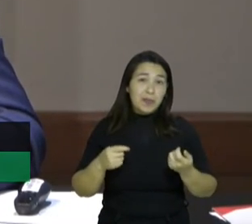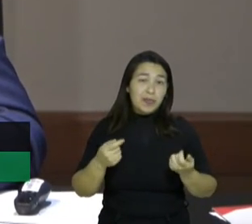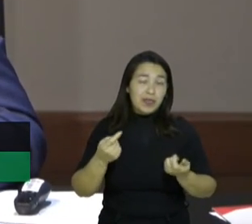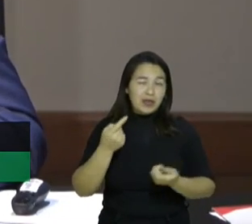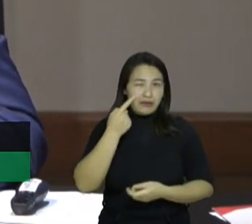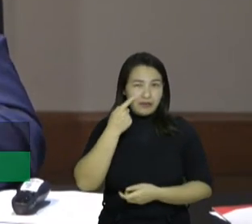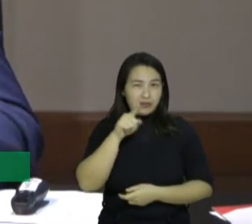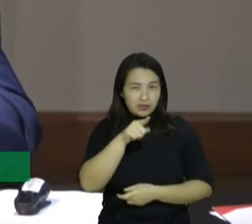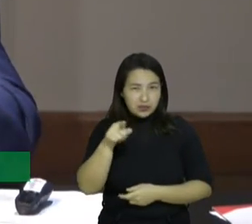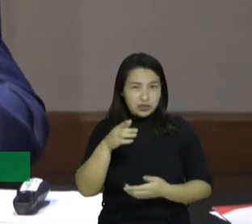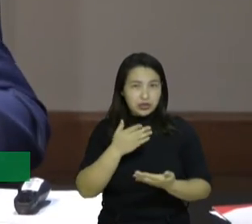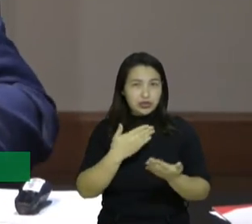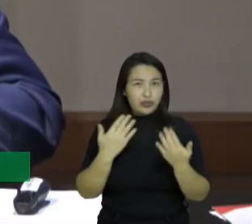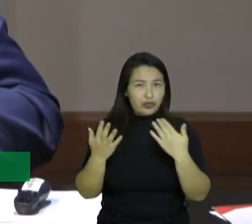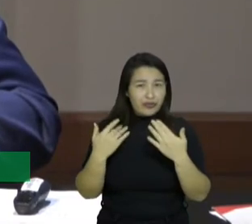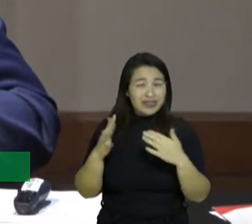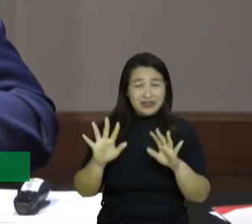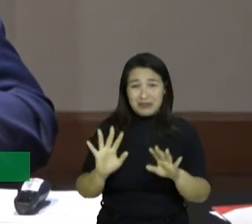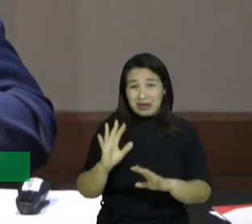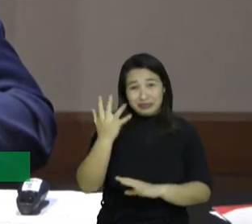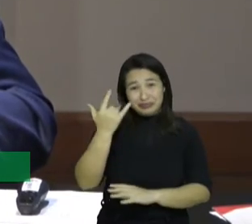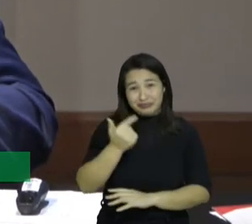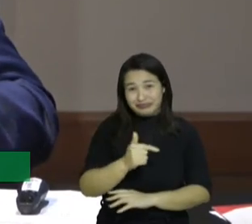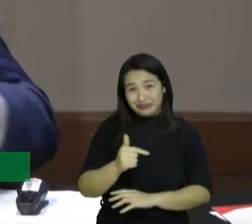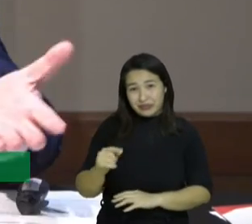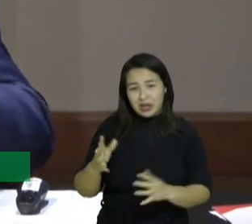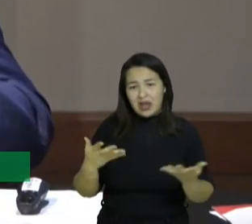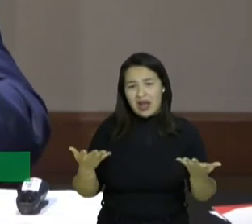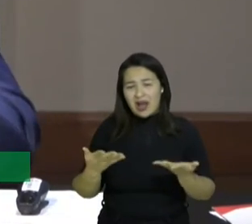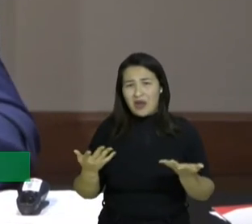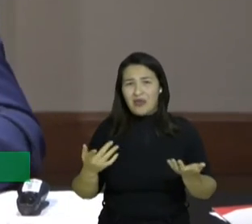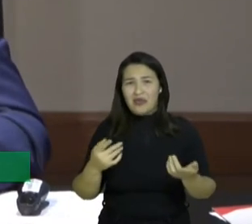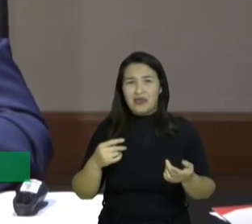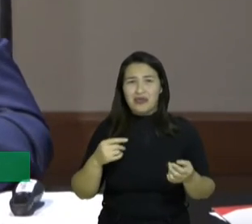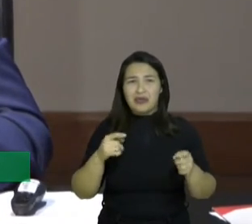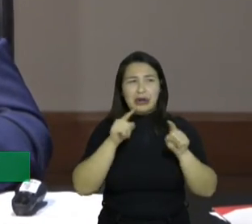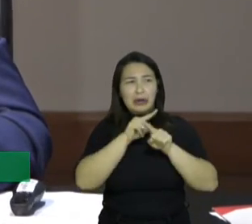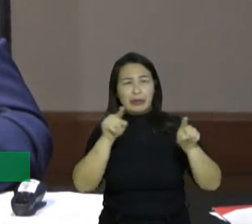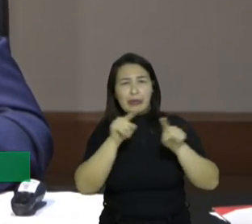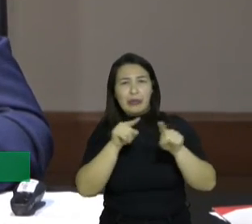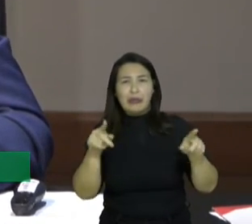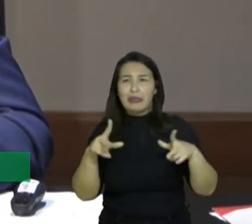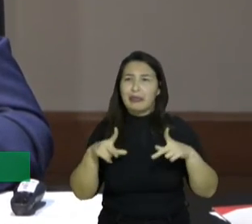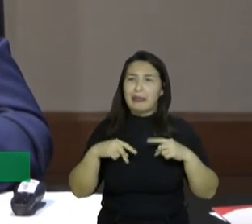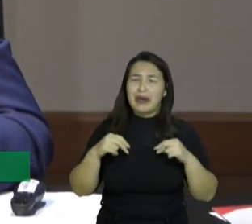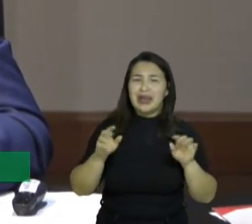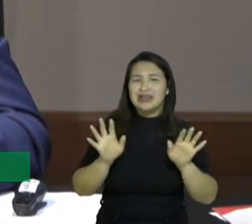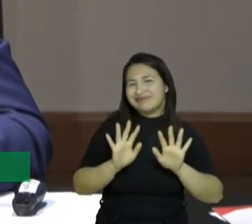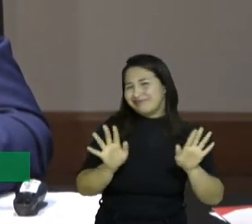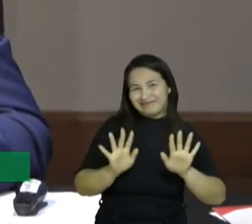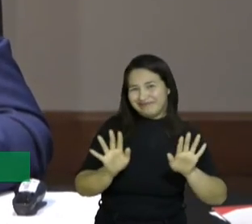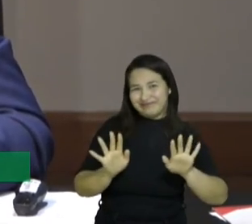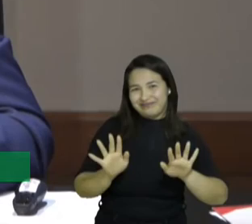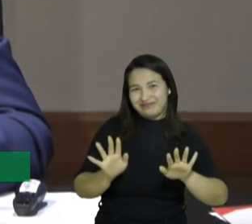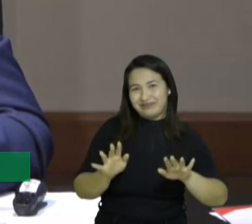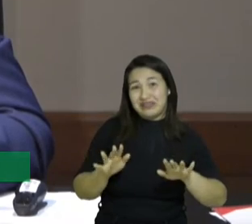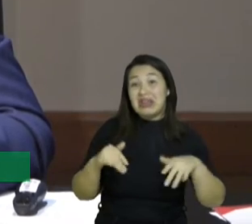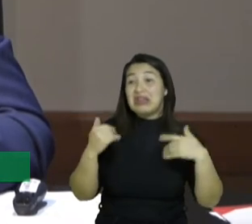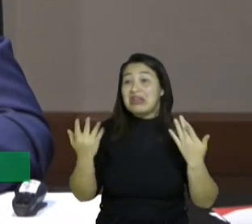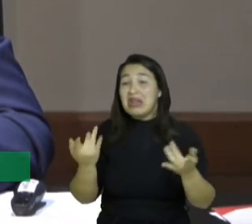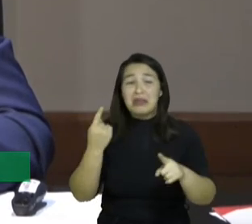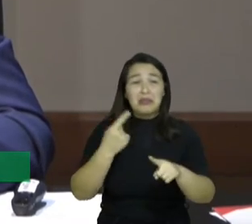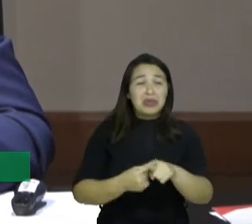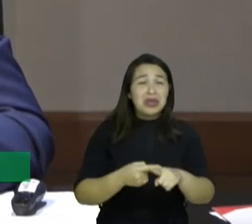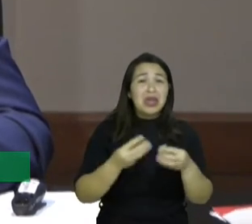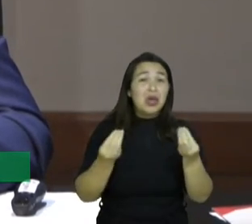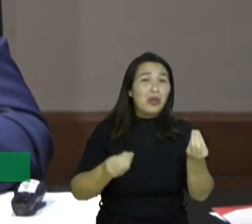blocos acabou não acontecendo não não cabe a nós aqui trabalharmos né o mérito né de porqu ou ou